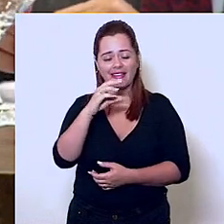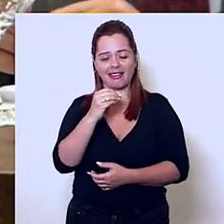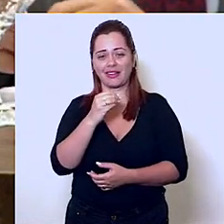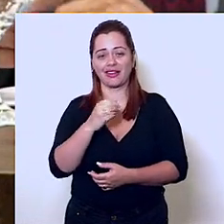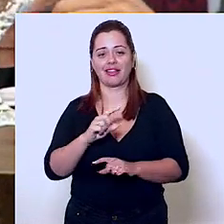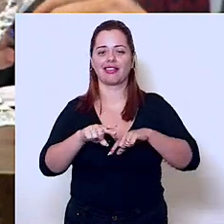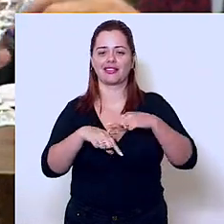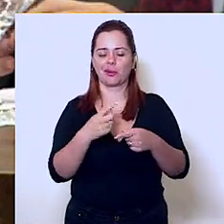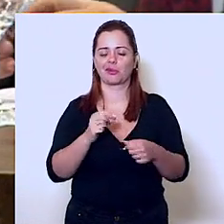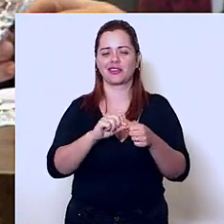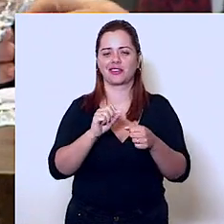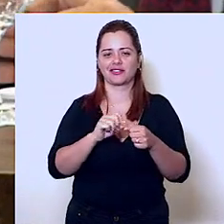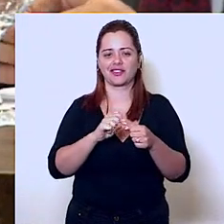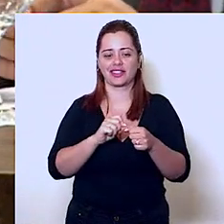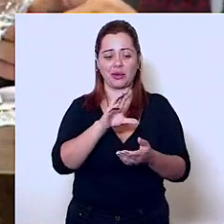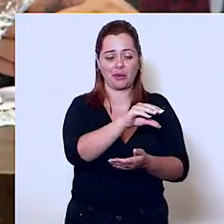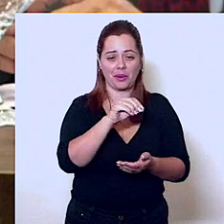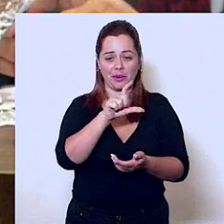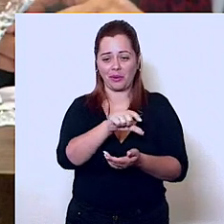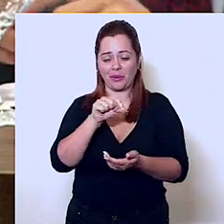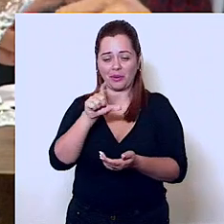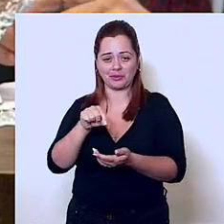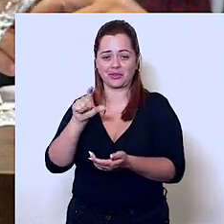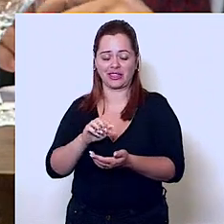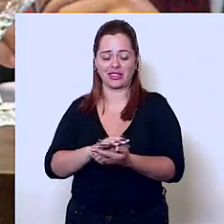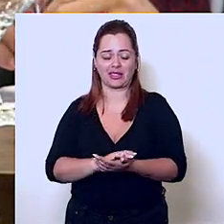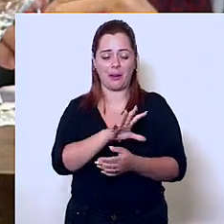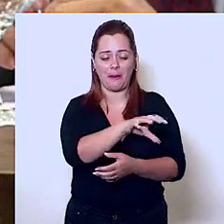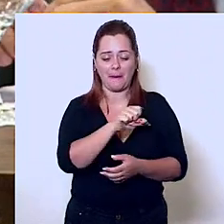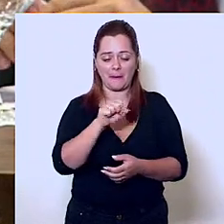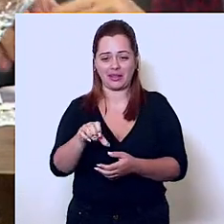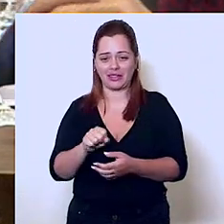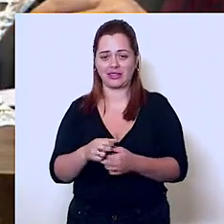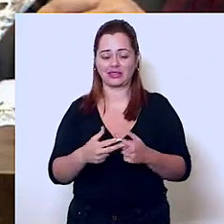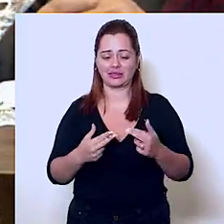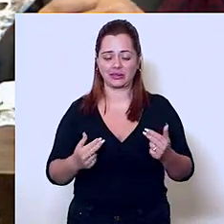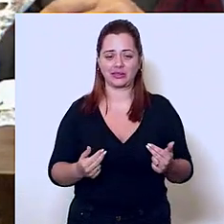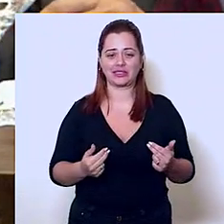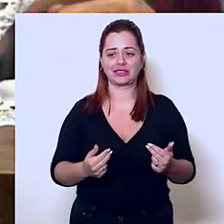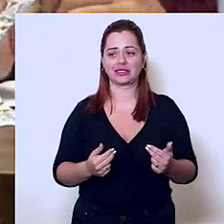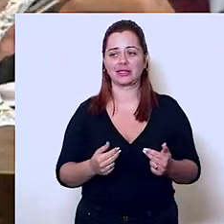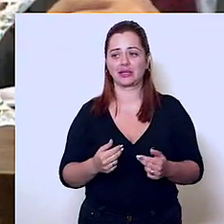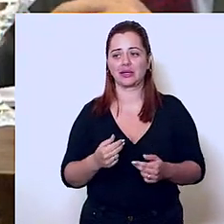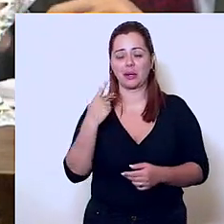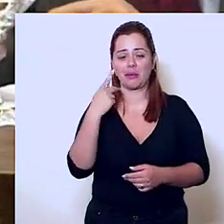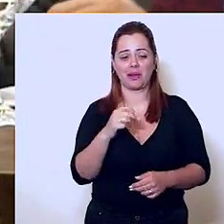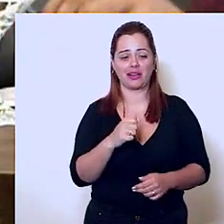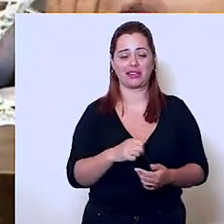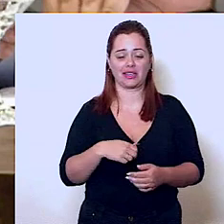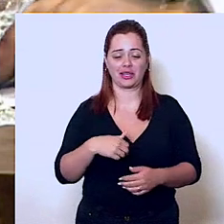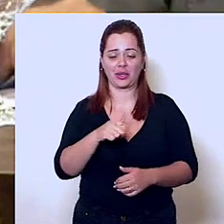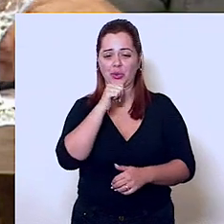uma coleta entre os membros da comitiva de Alka-Seltzer e de São Rizal para ele tomar. Acabou com